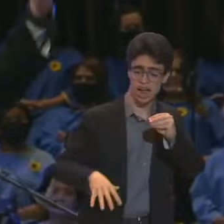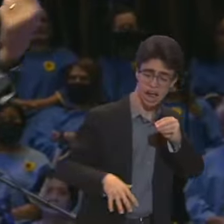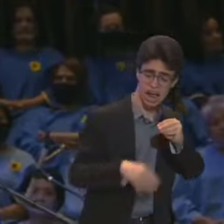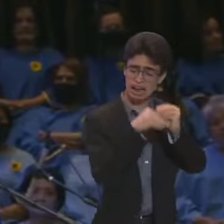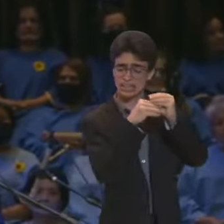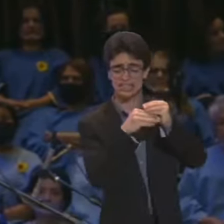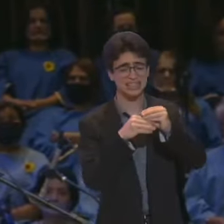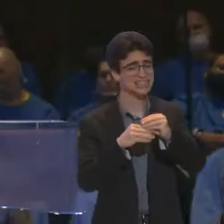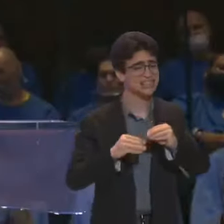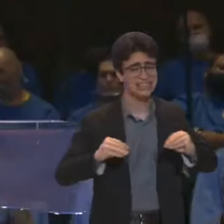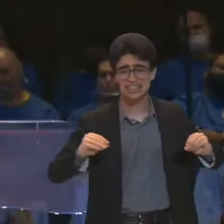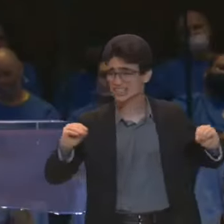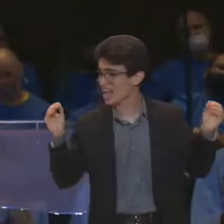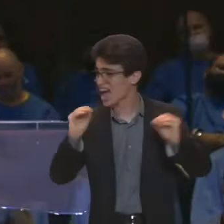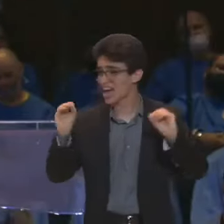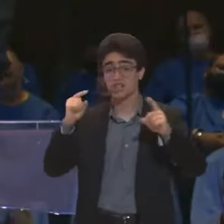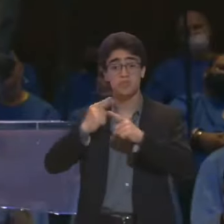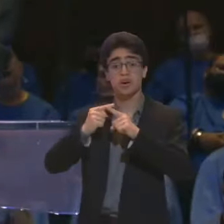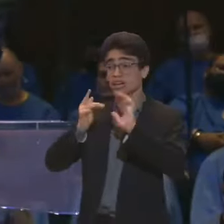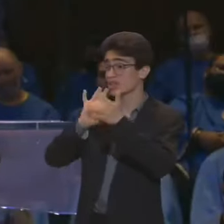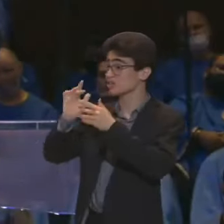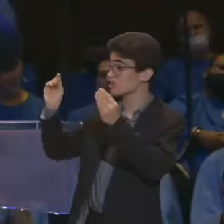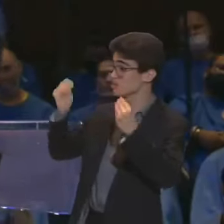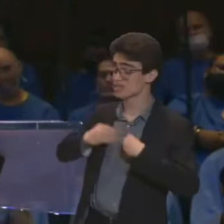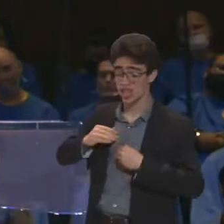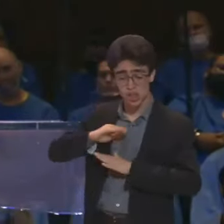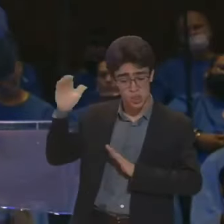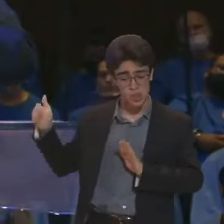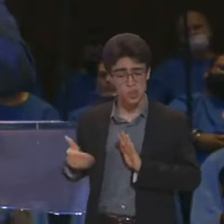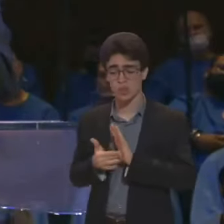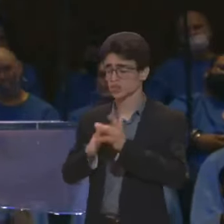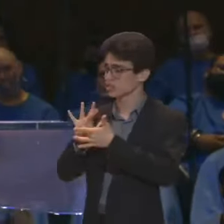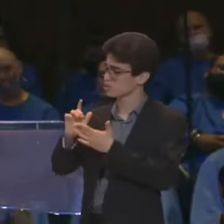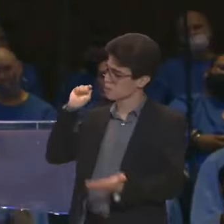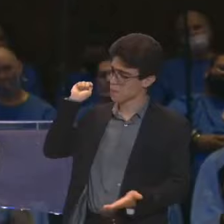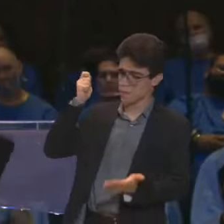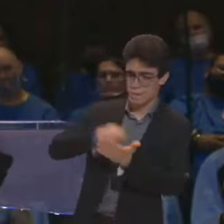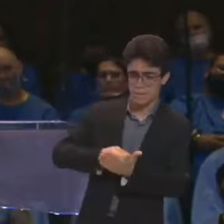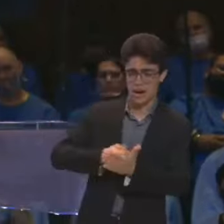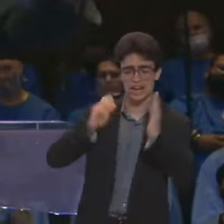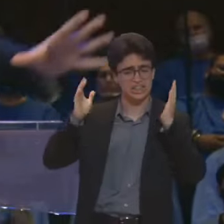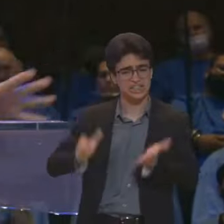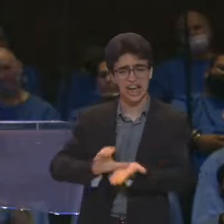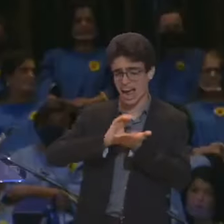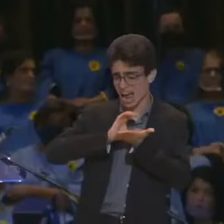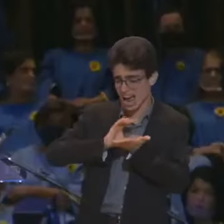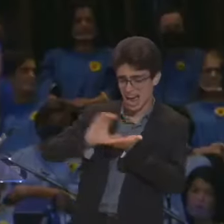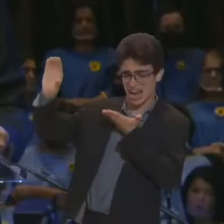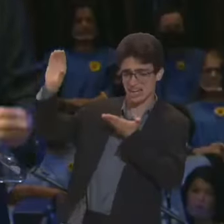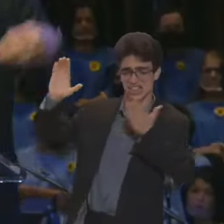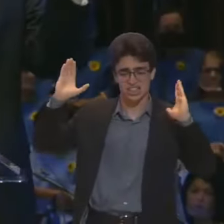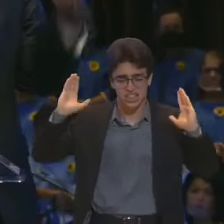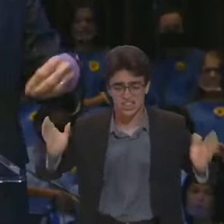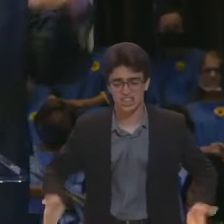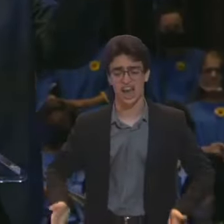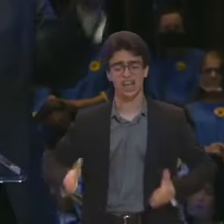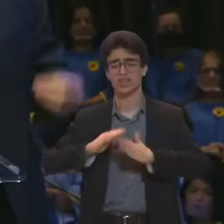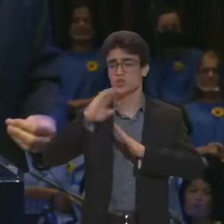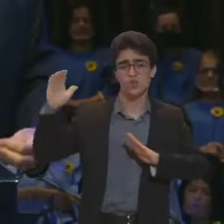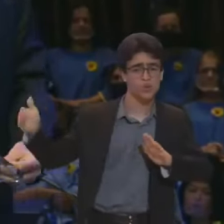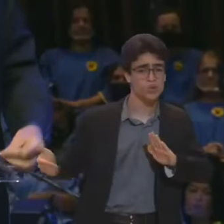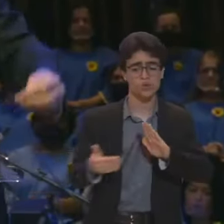uma vírgula ao que Jesus fez por nós. Tudo pago, tudo telestetai, tudo consumado. Tudo que